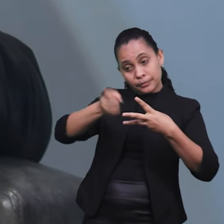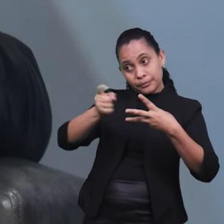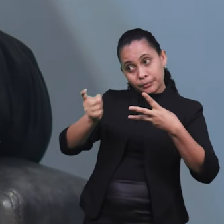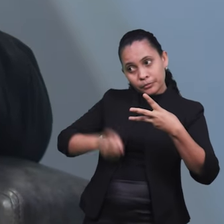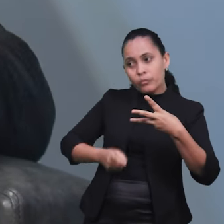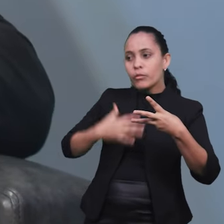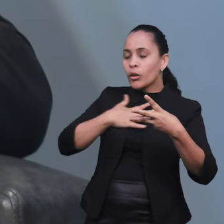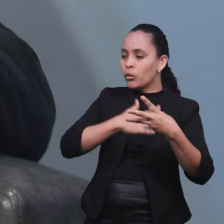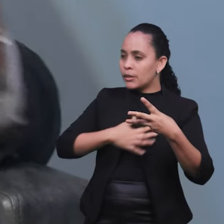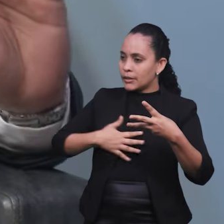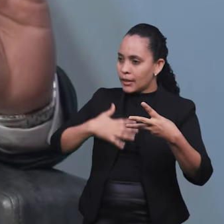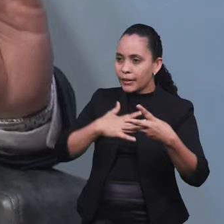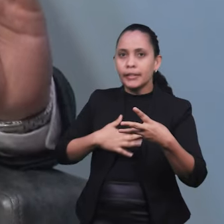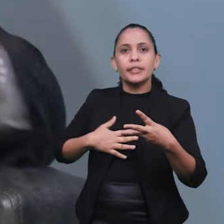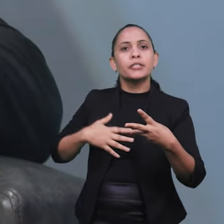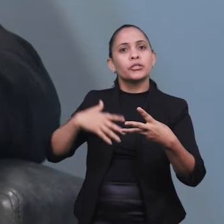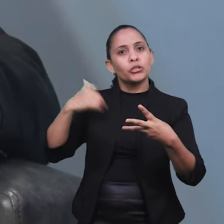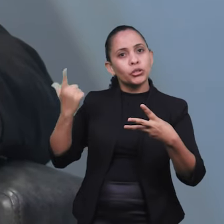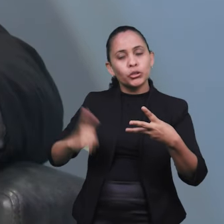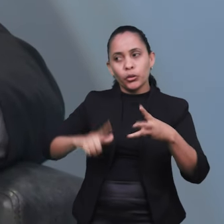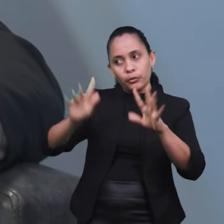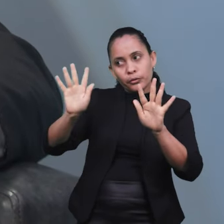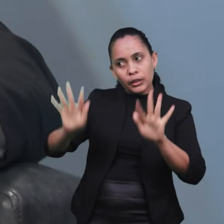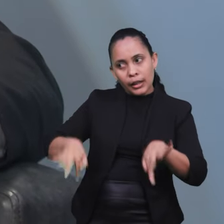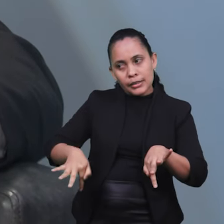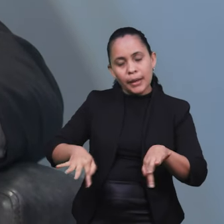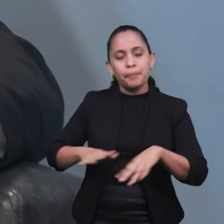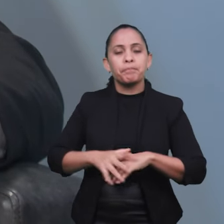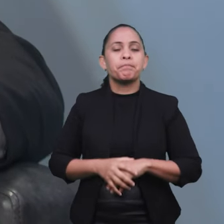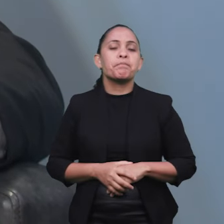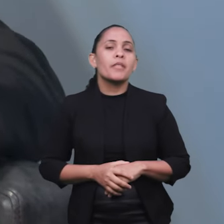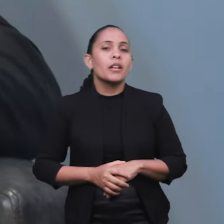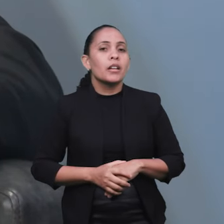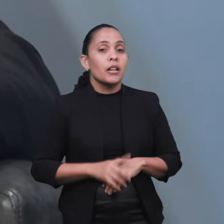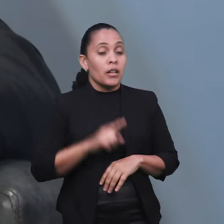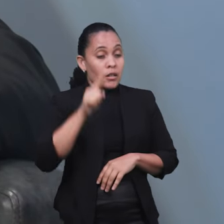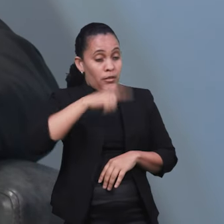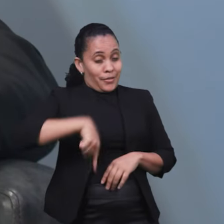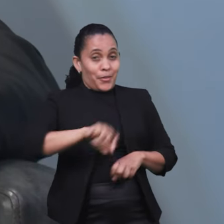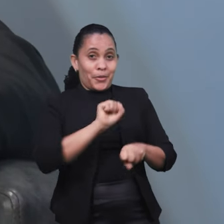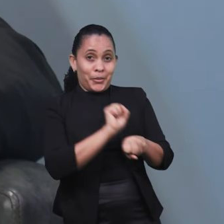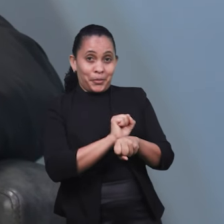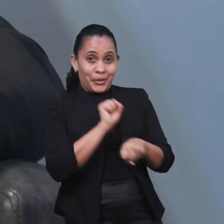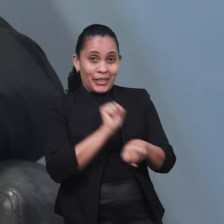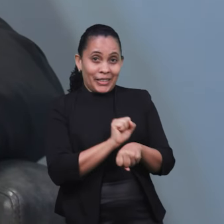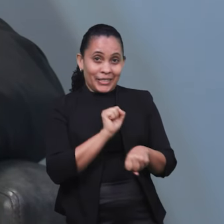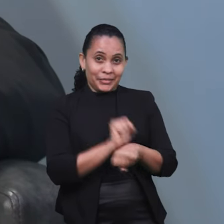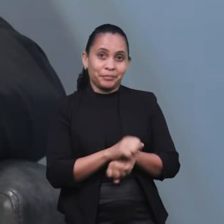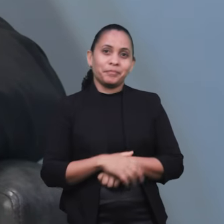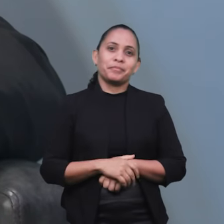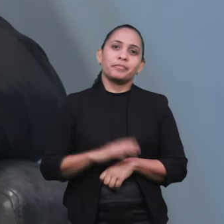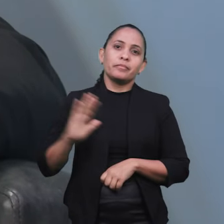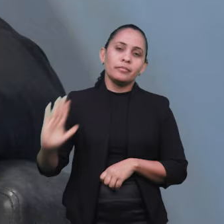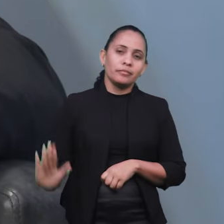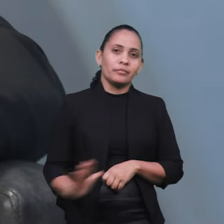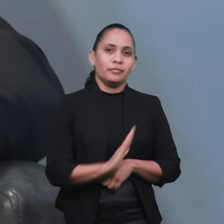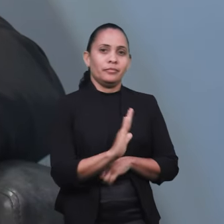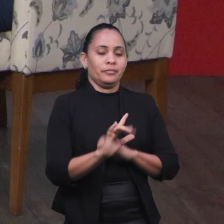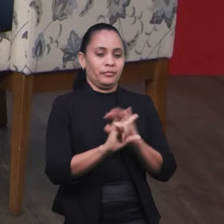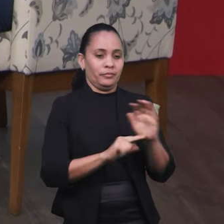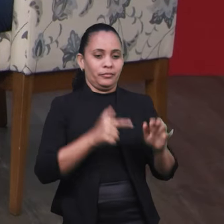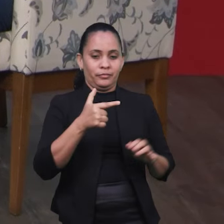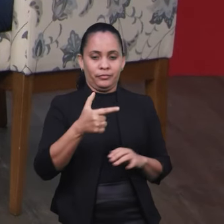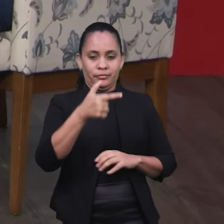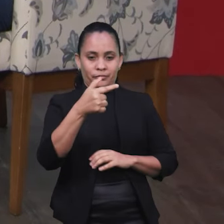3 tópicos que o senhor gostaria de finalizar. Exato. E aí a turma deve estar aguardando. Vamos partir para esse.